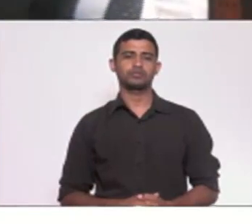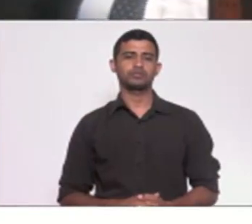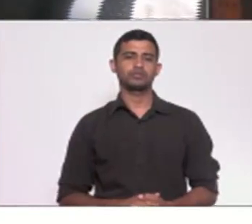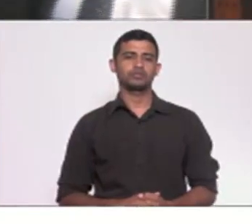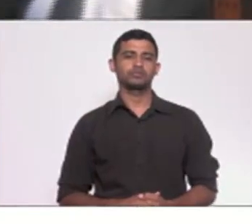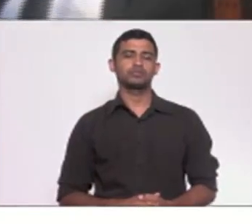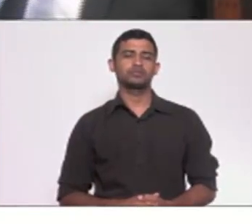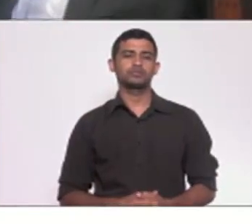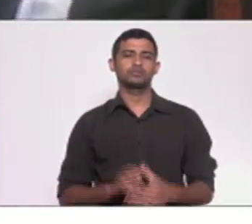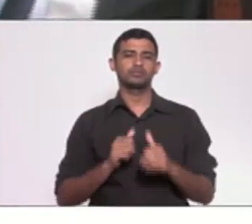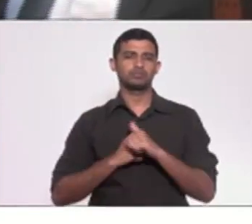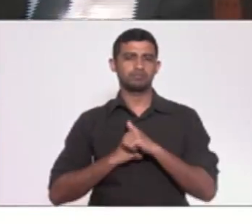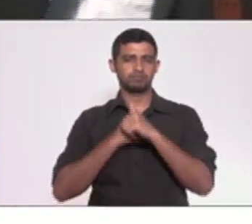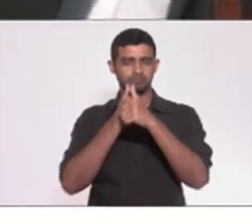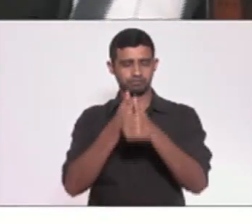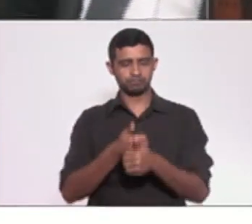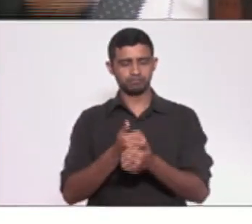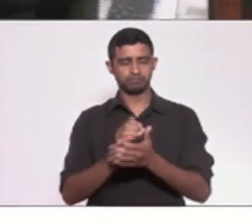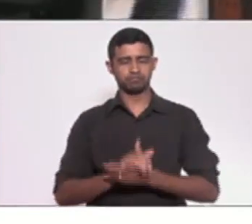encaminhar pelo